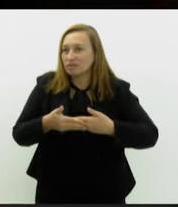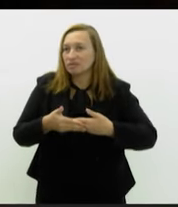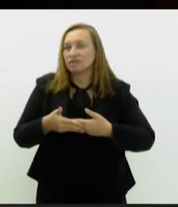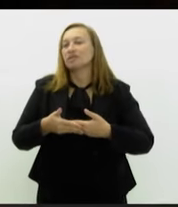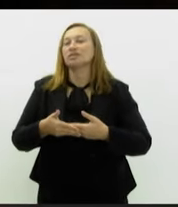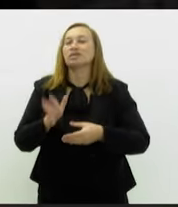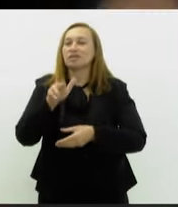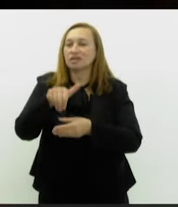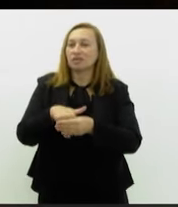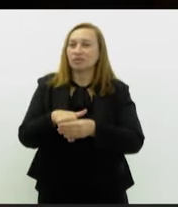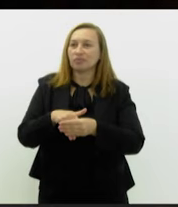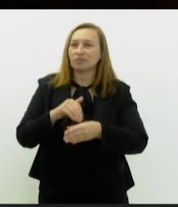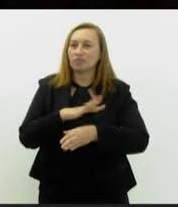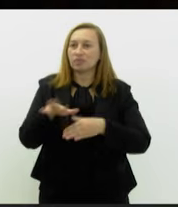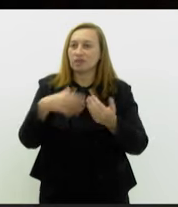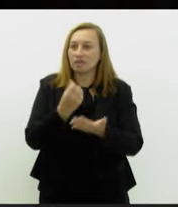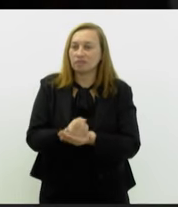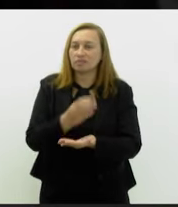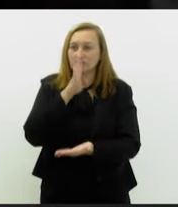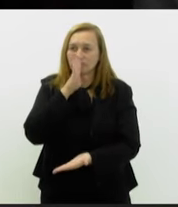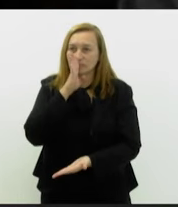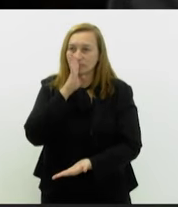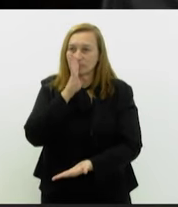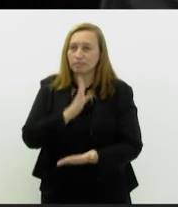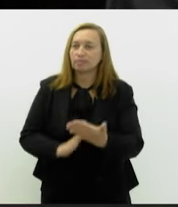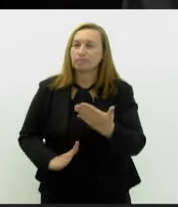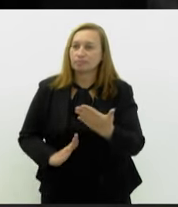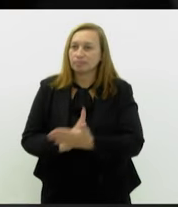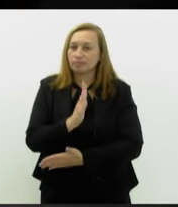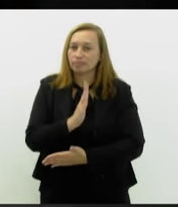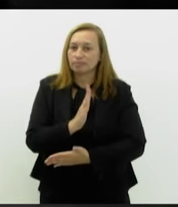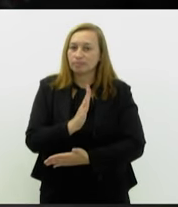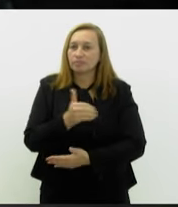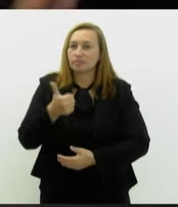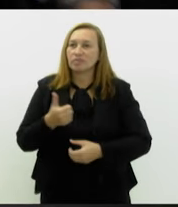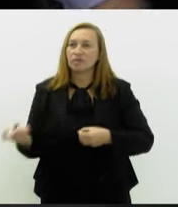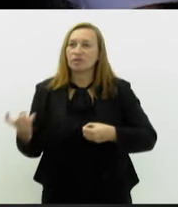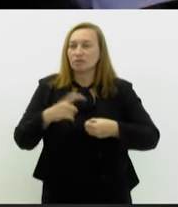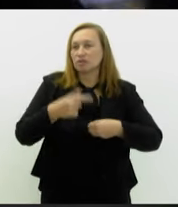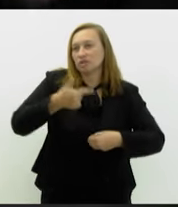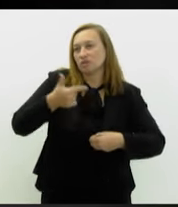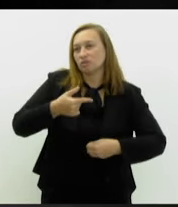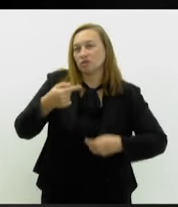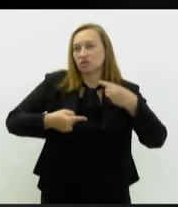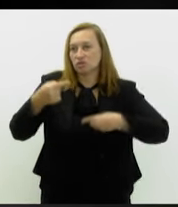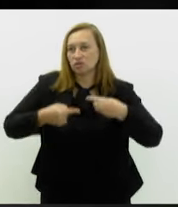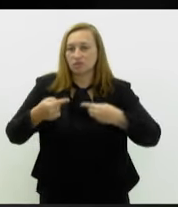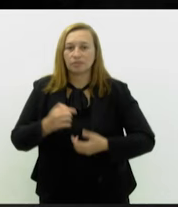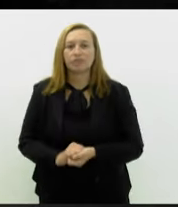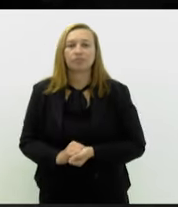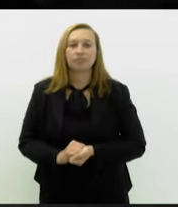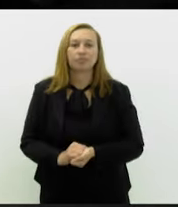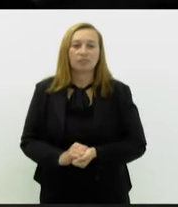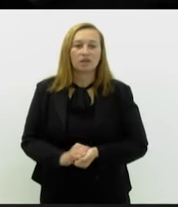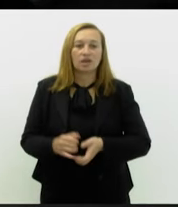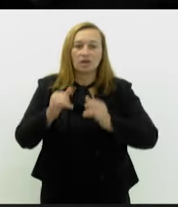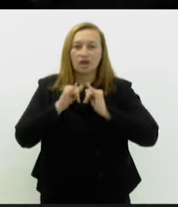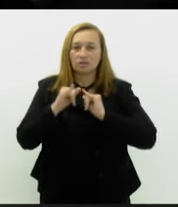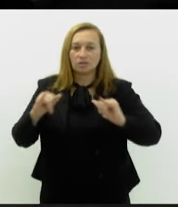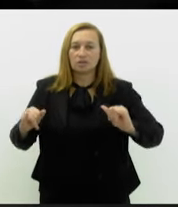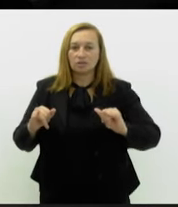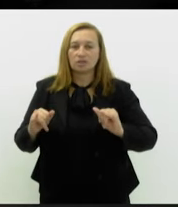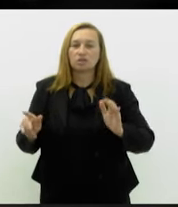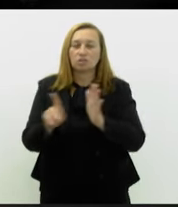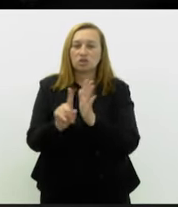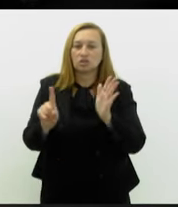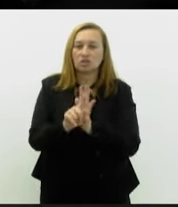discussão. Em votação, senhores que aprovam, permaneçam como estão. Aprovado em primeira e retorna em segunda. Anuncio presidente. O